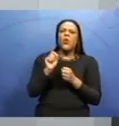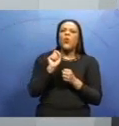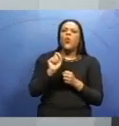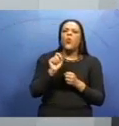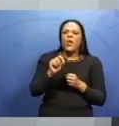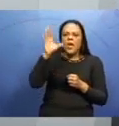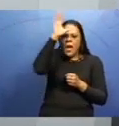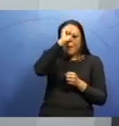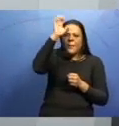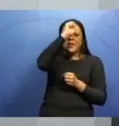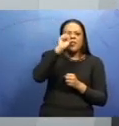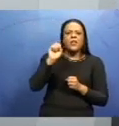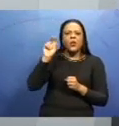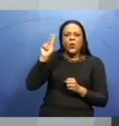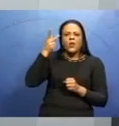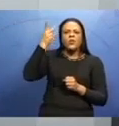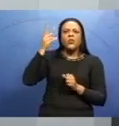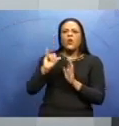daquela?